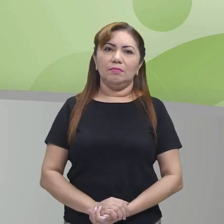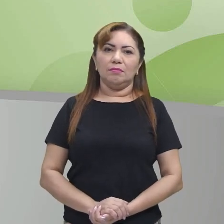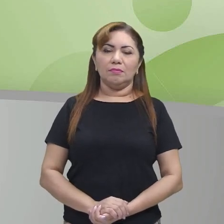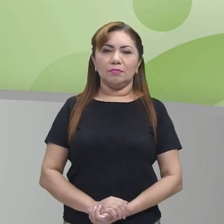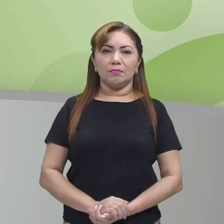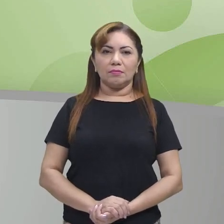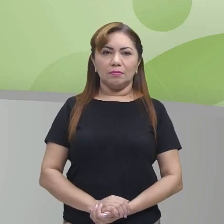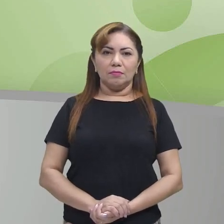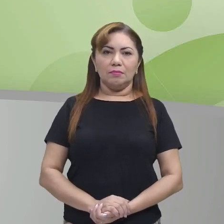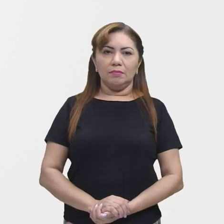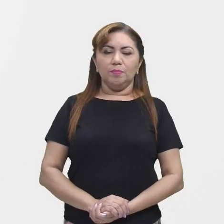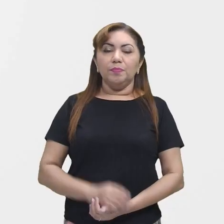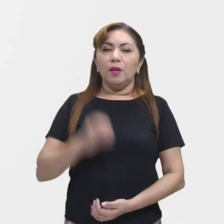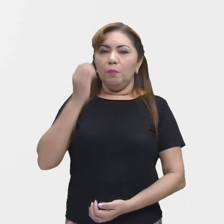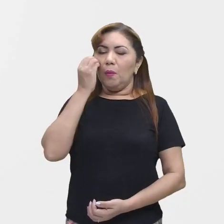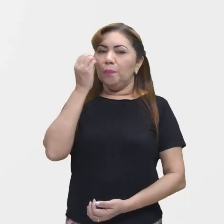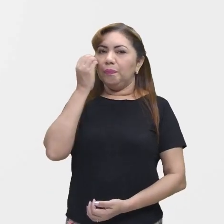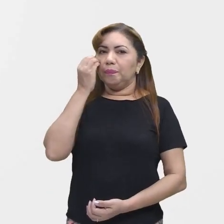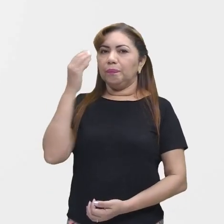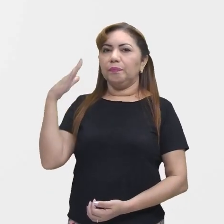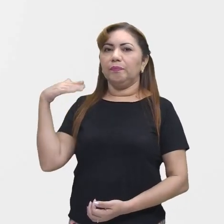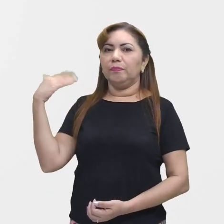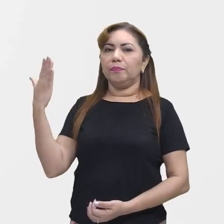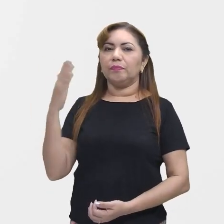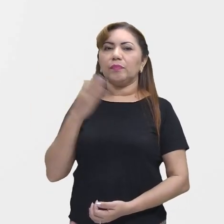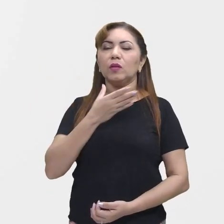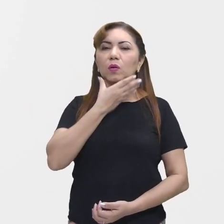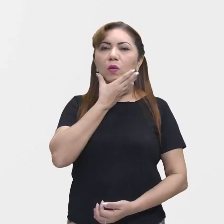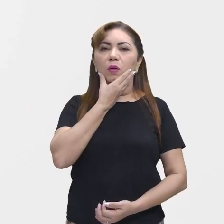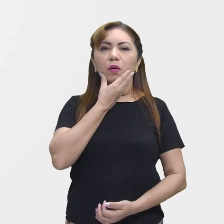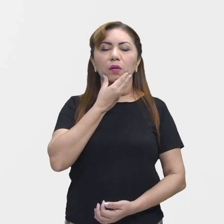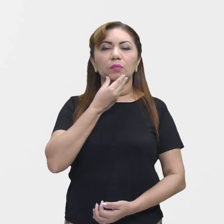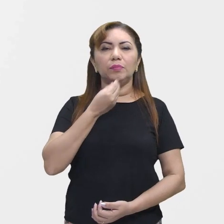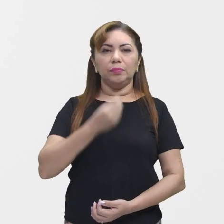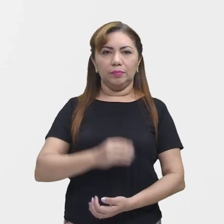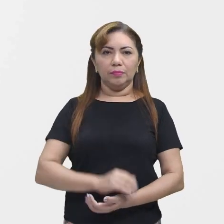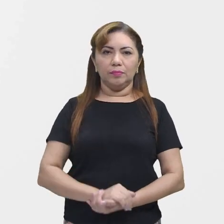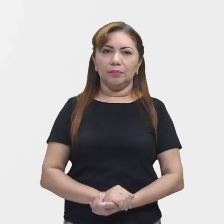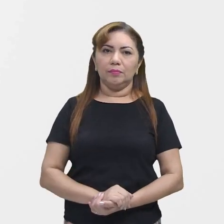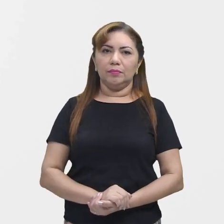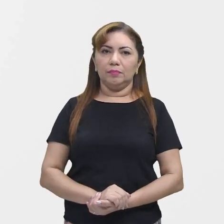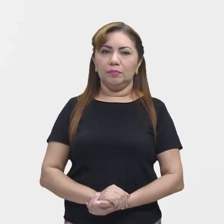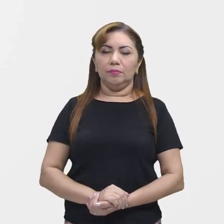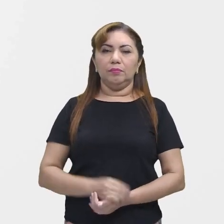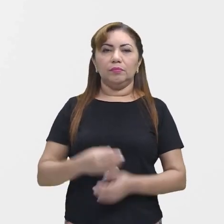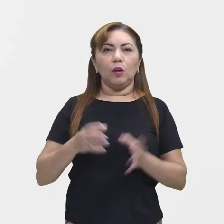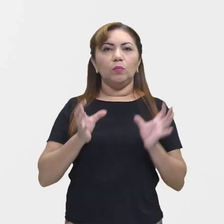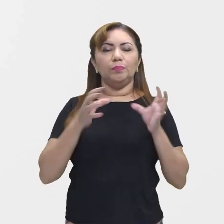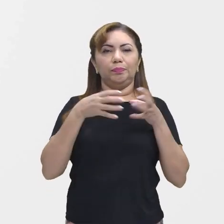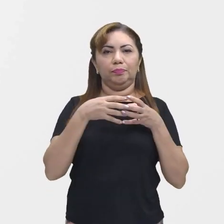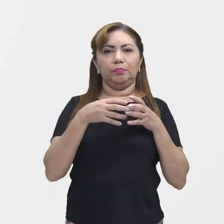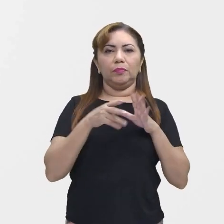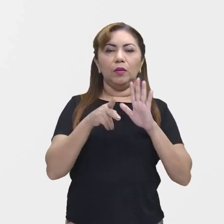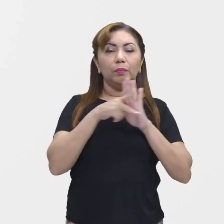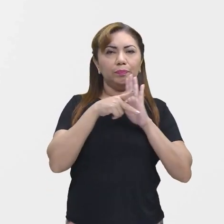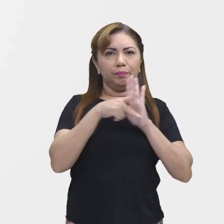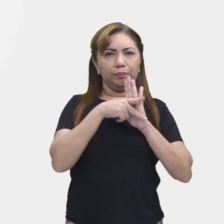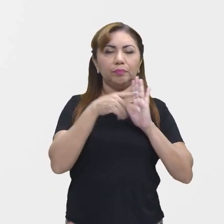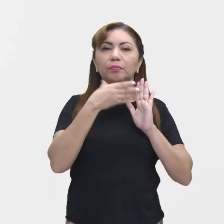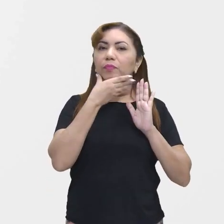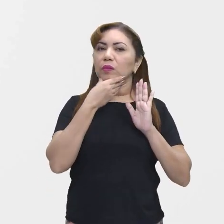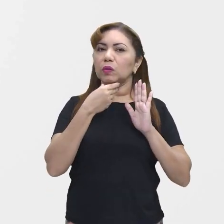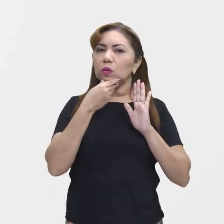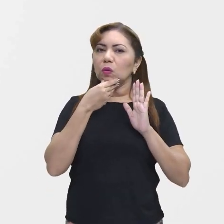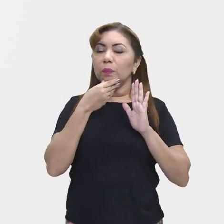o órgão reprodutor masculino. O sistema reprodutor masculino tem a função de produzir os espermatozoides